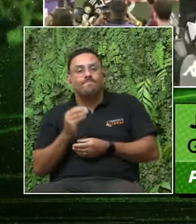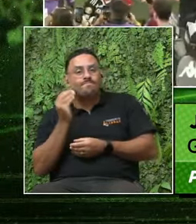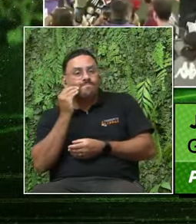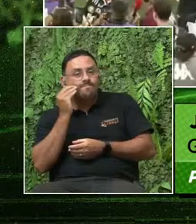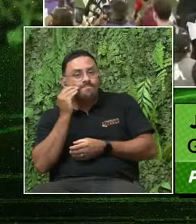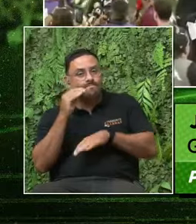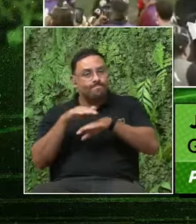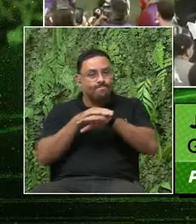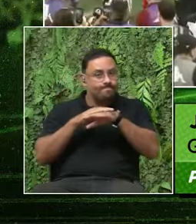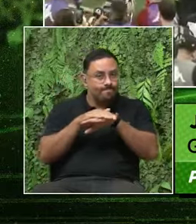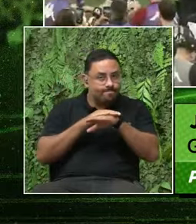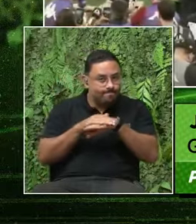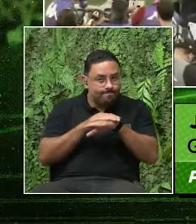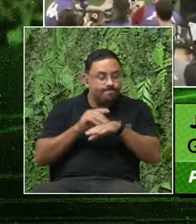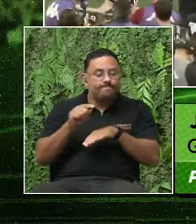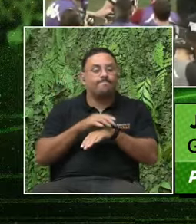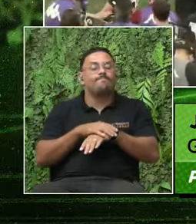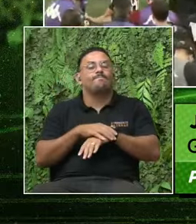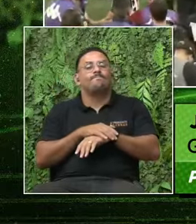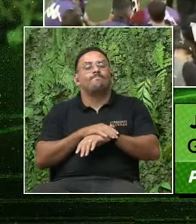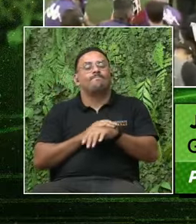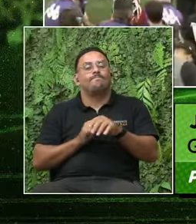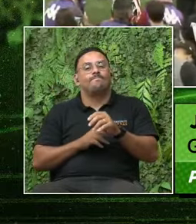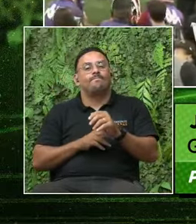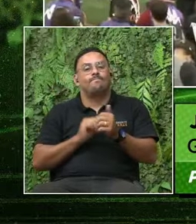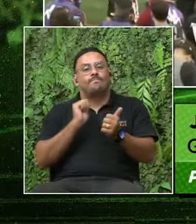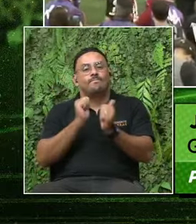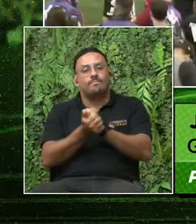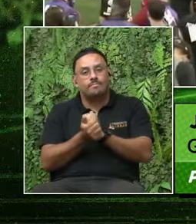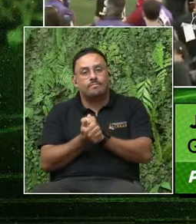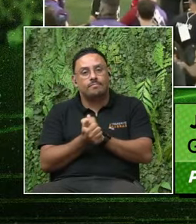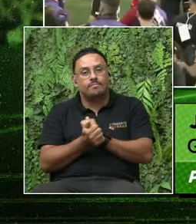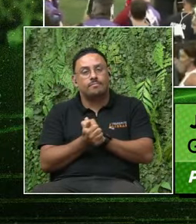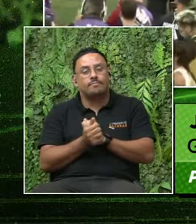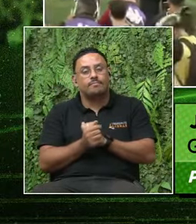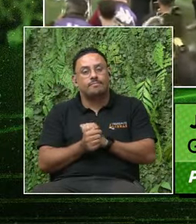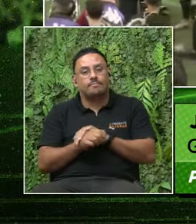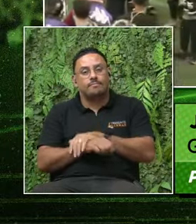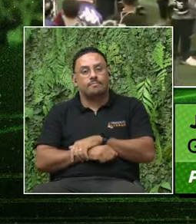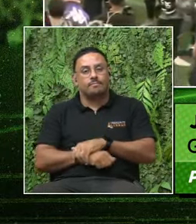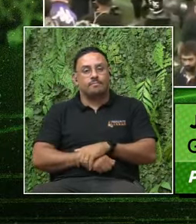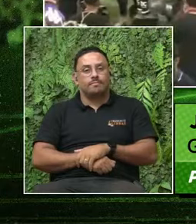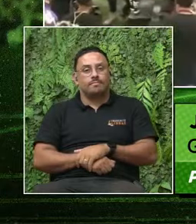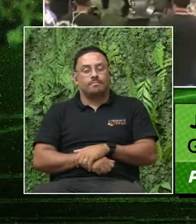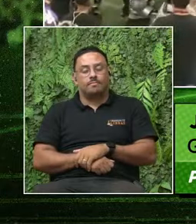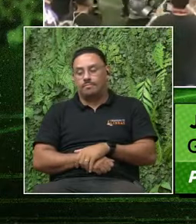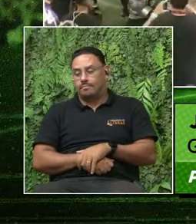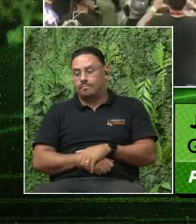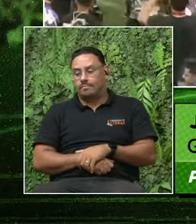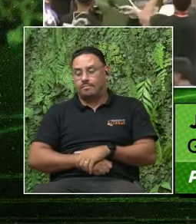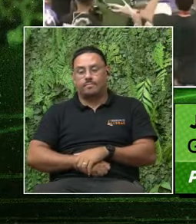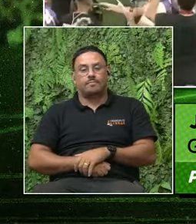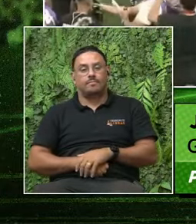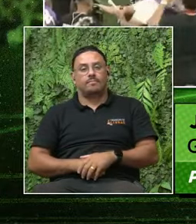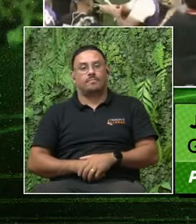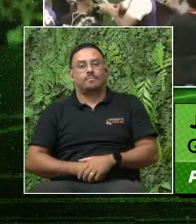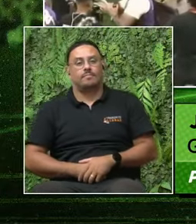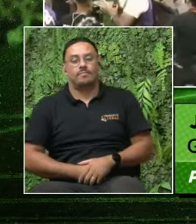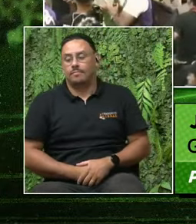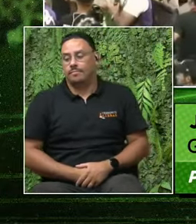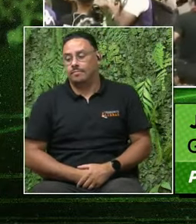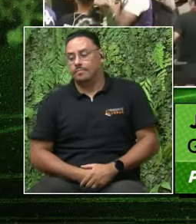fala com o o jogador gente sai daí do Meio S vem para cá ui ó tá difícil aqui